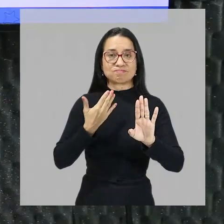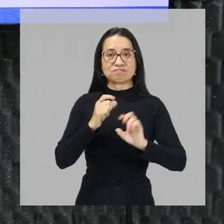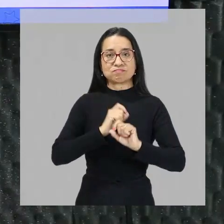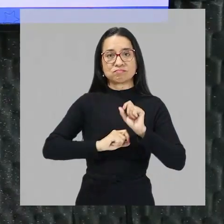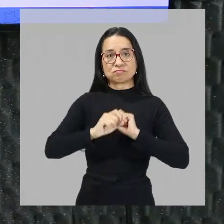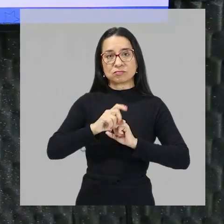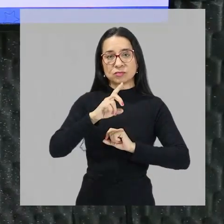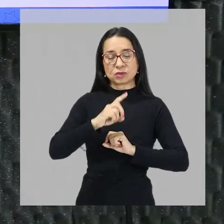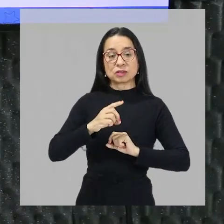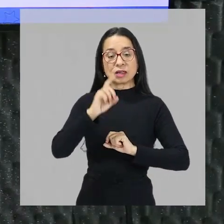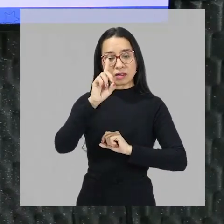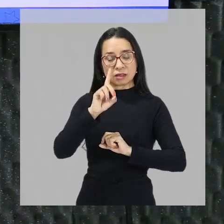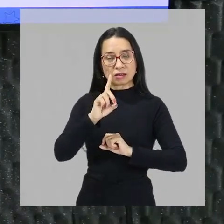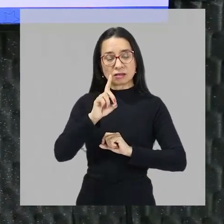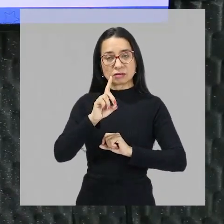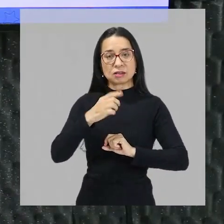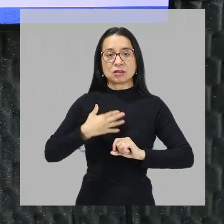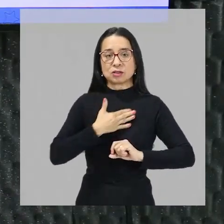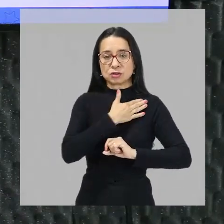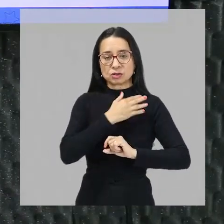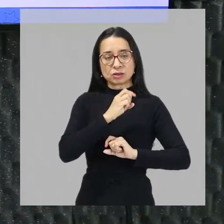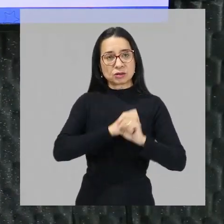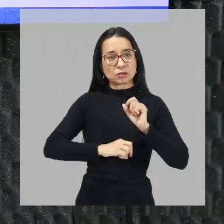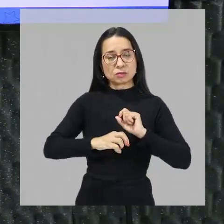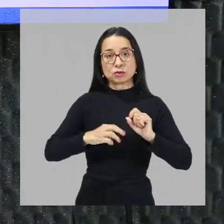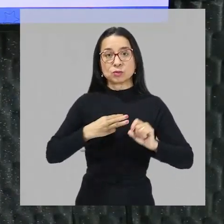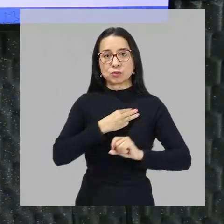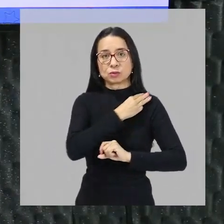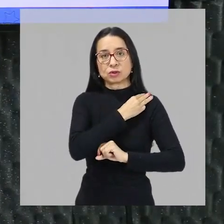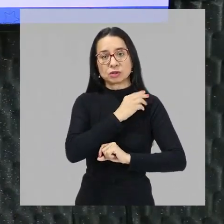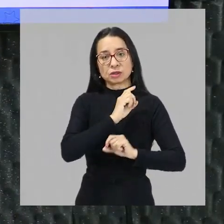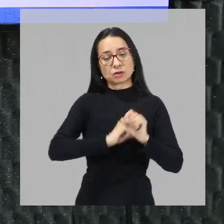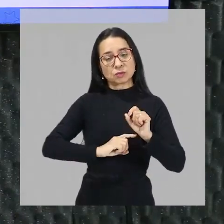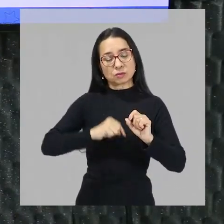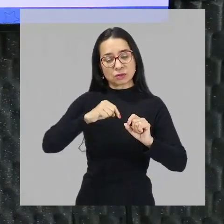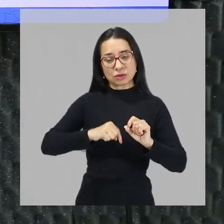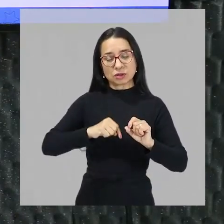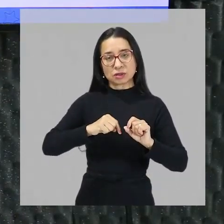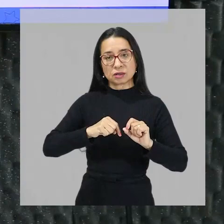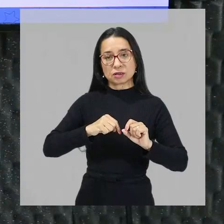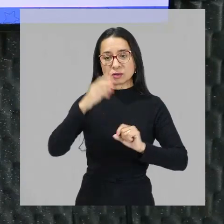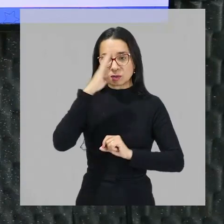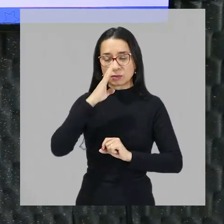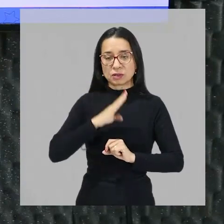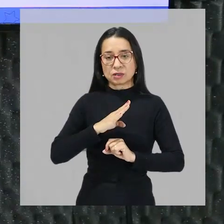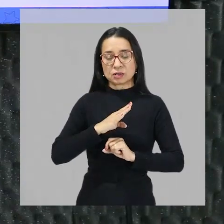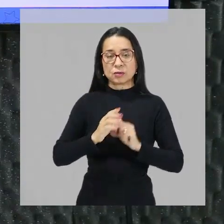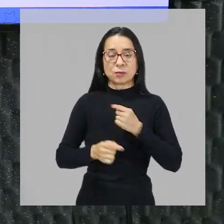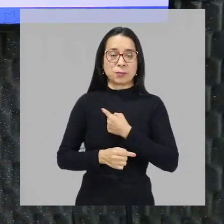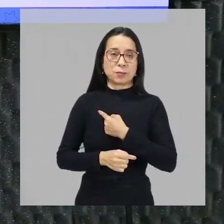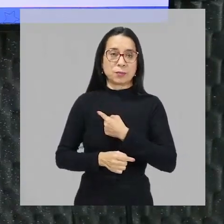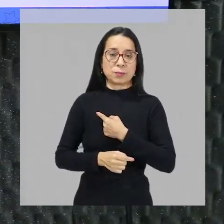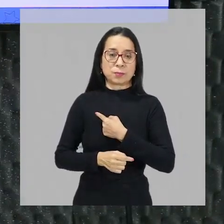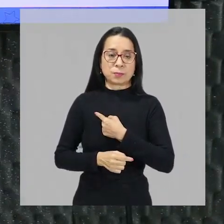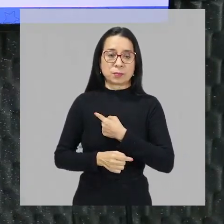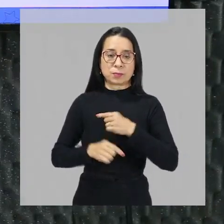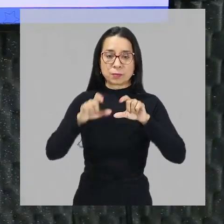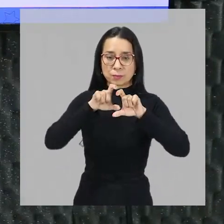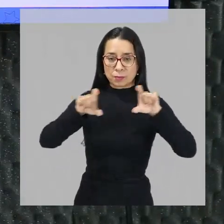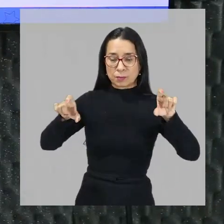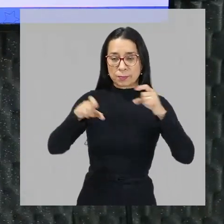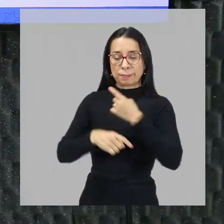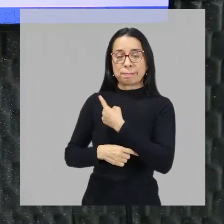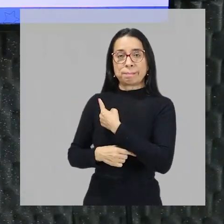Brasil, ali de 64 a 84. O período descrito apresenta continuidades e